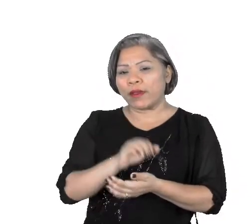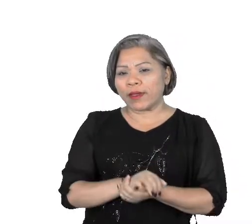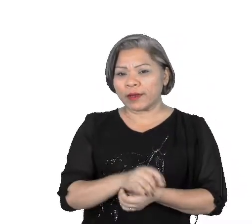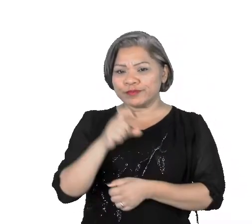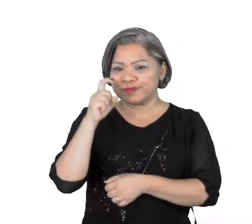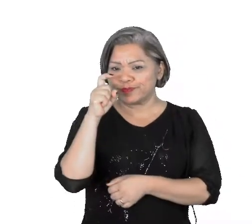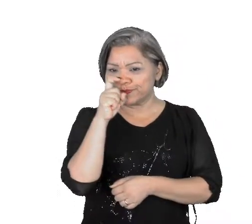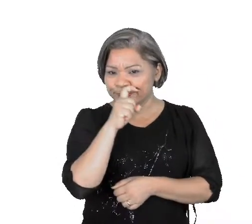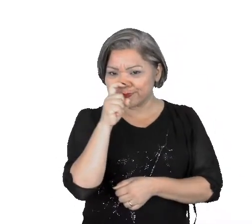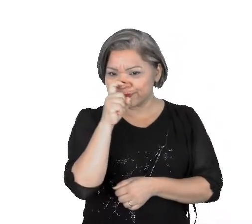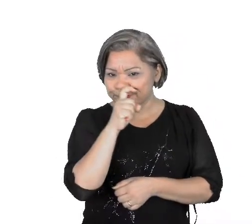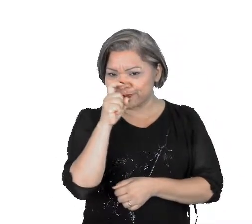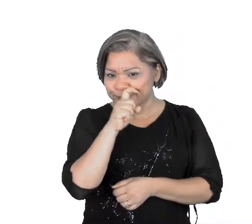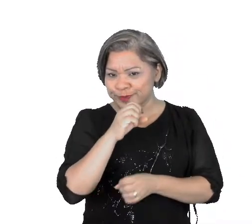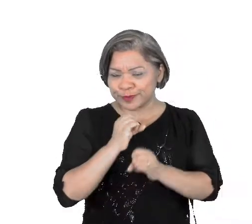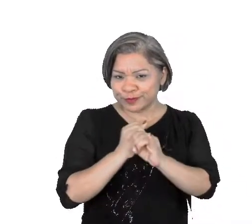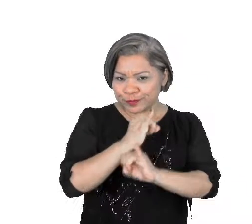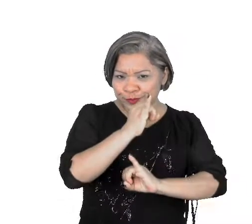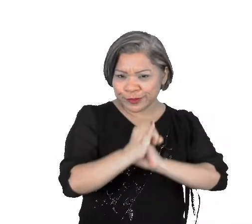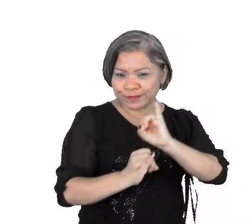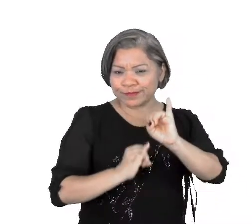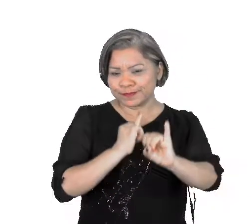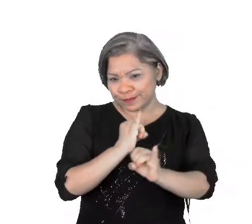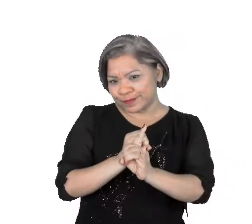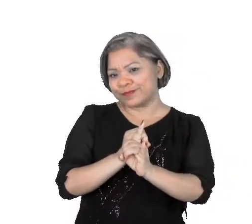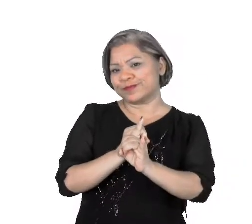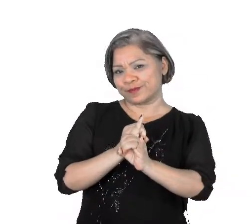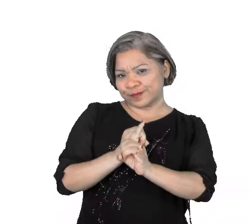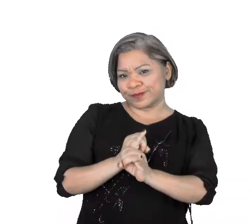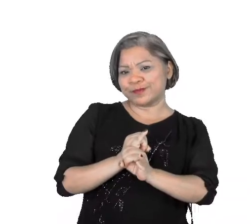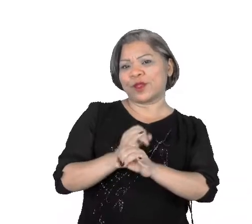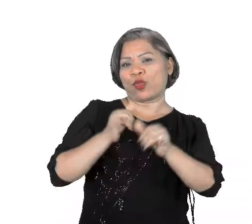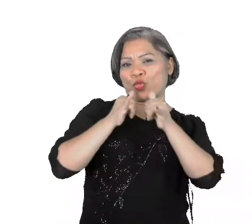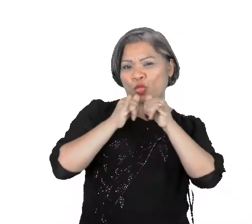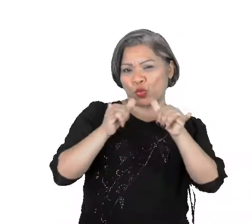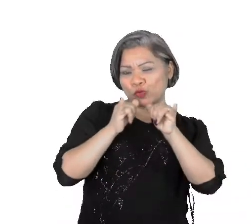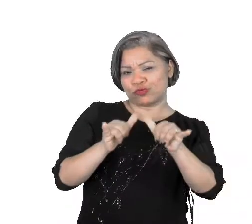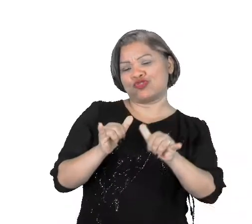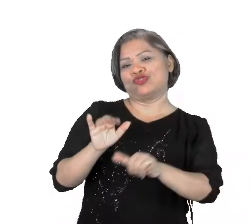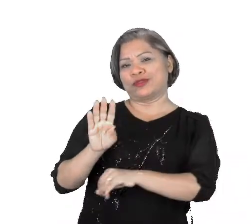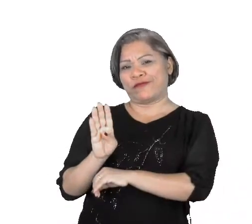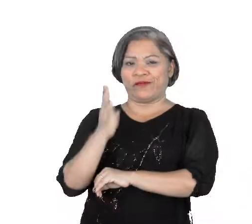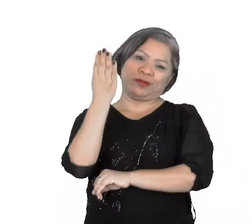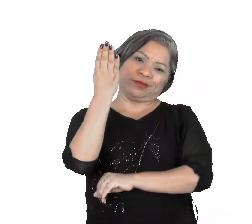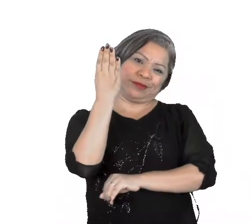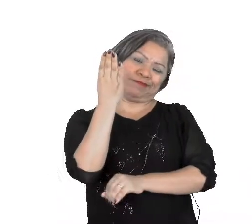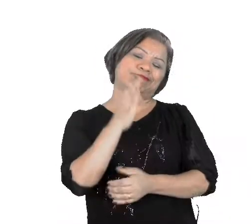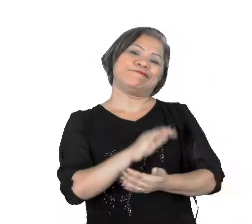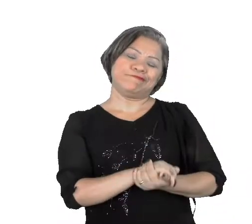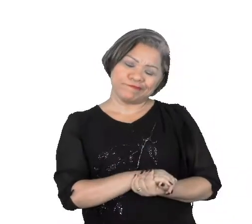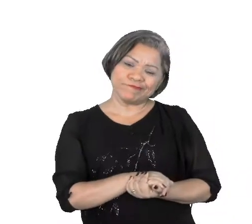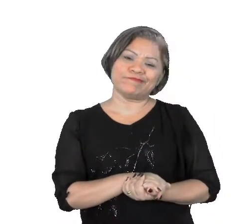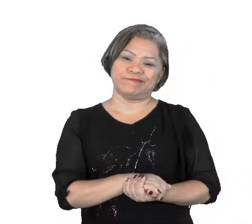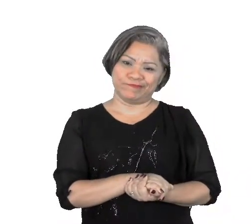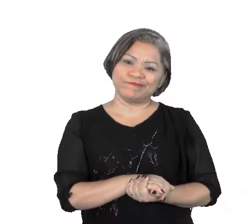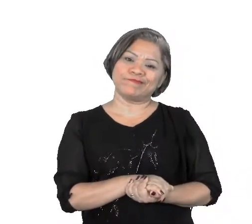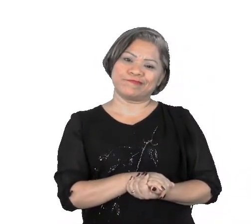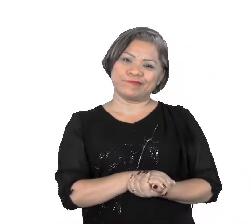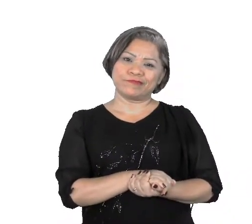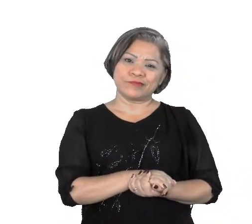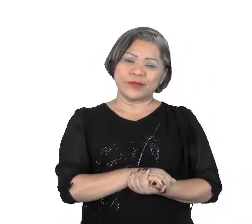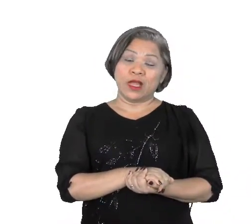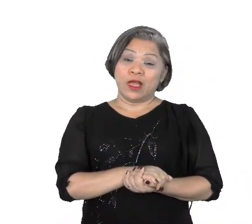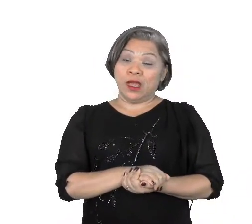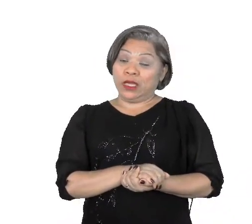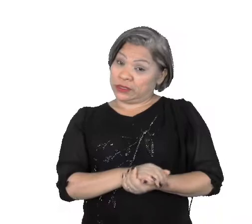já ouviram falar, com certeza, de fake news, notícia falsa. A fake